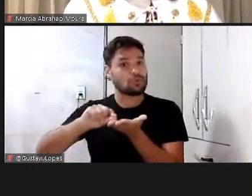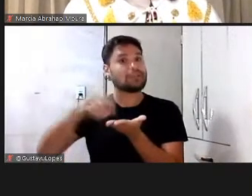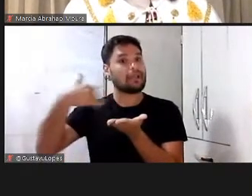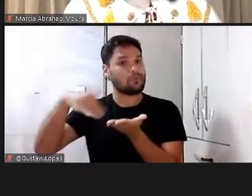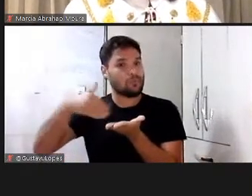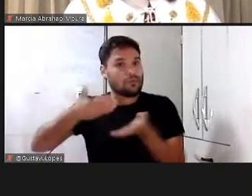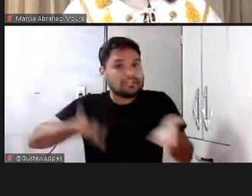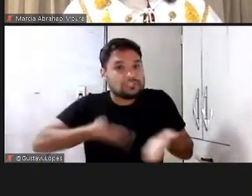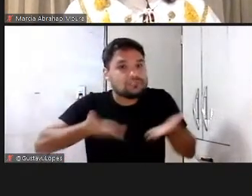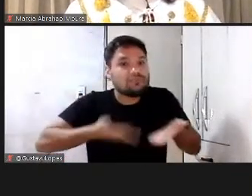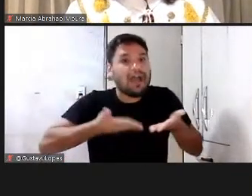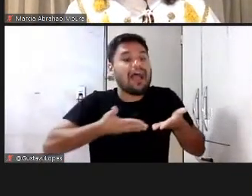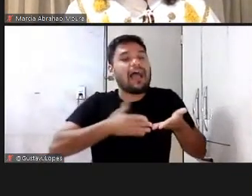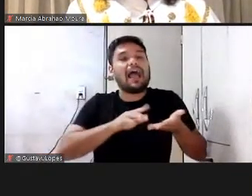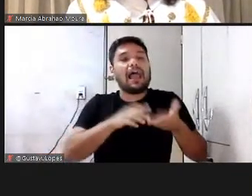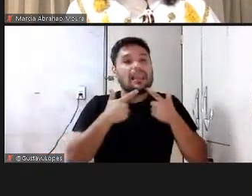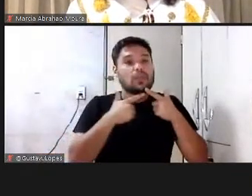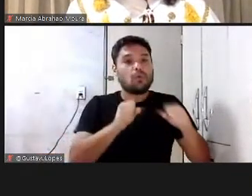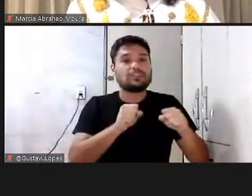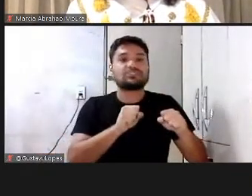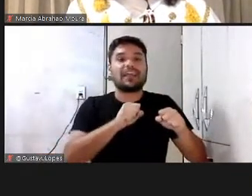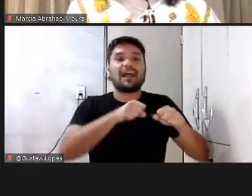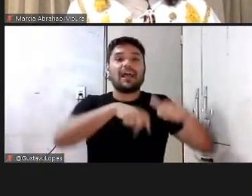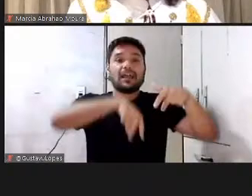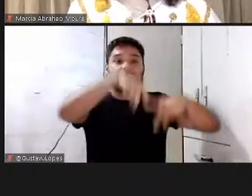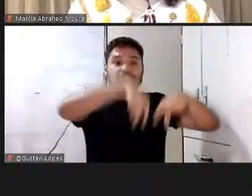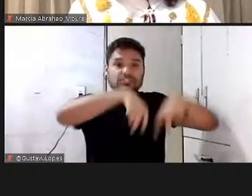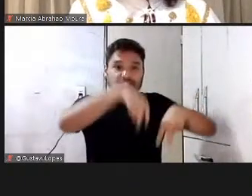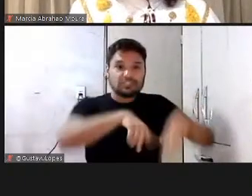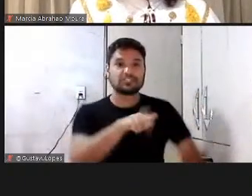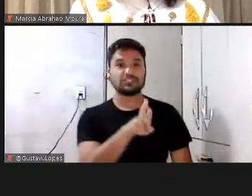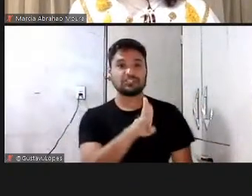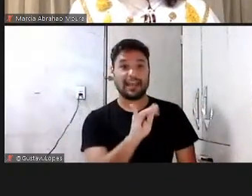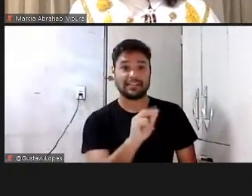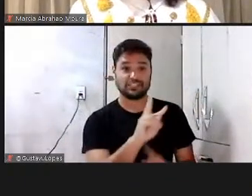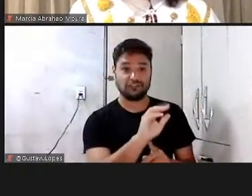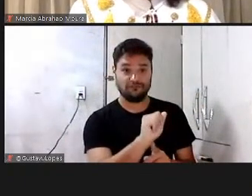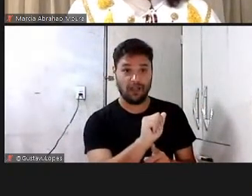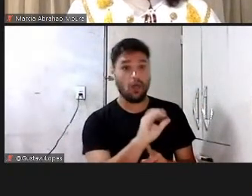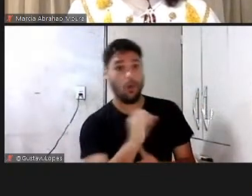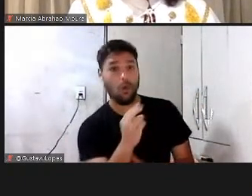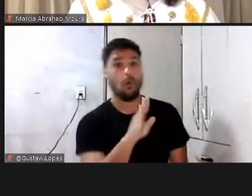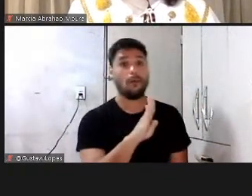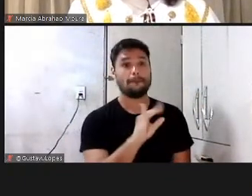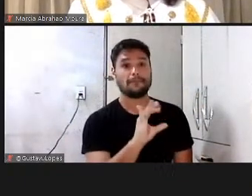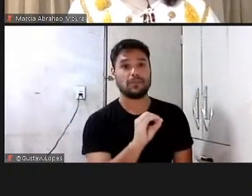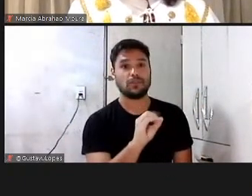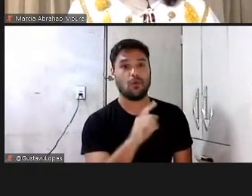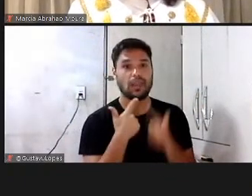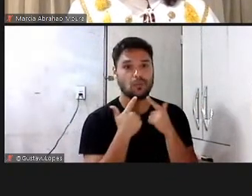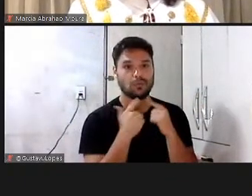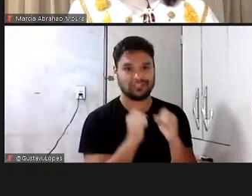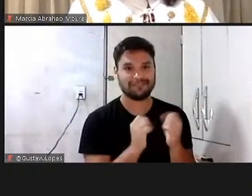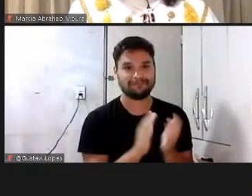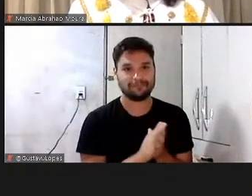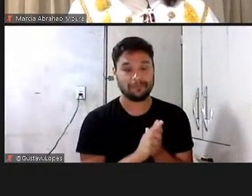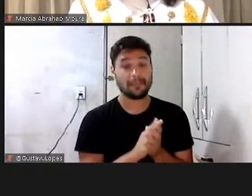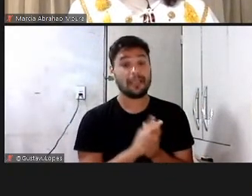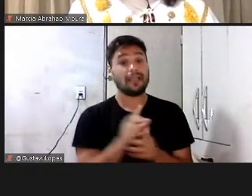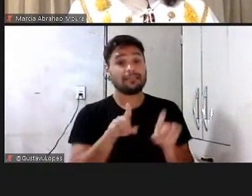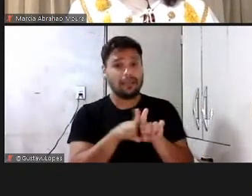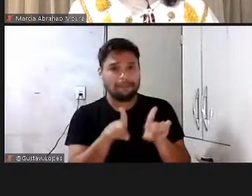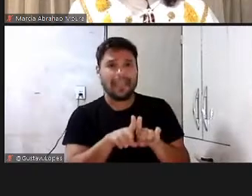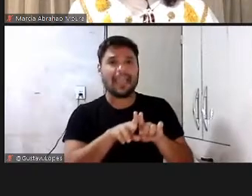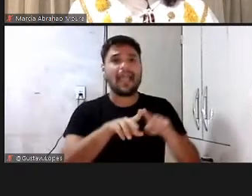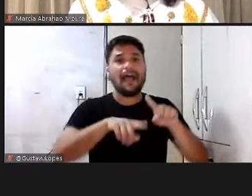linguística gerativa, também referida como biolinguística. Observando que uma teoria das variáveis contextuais como